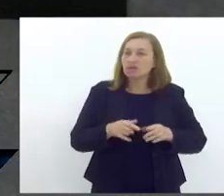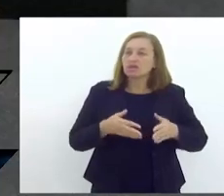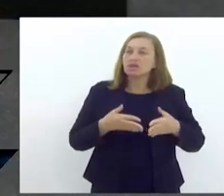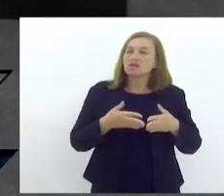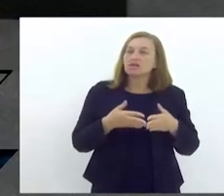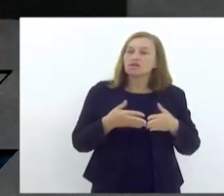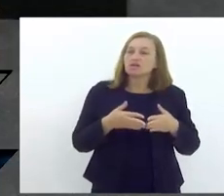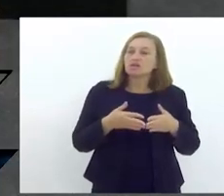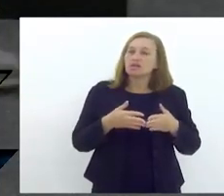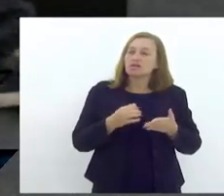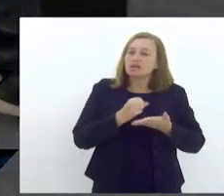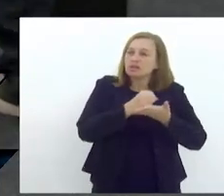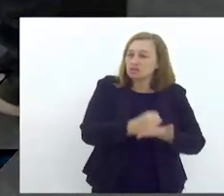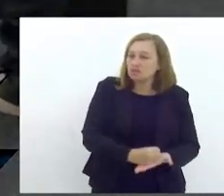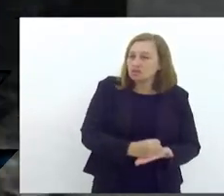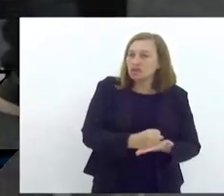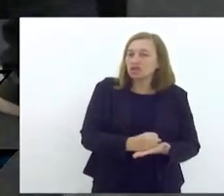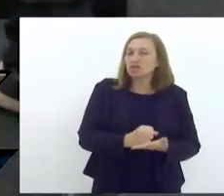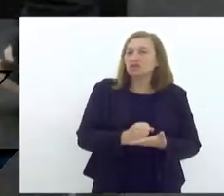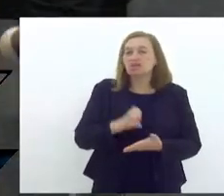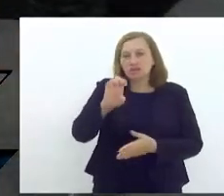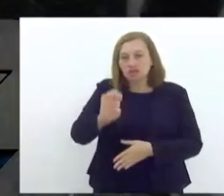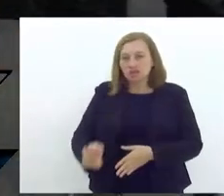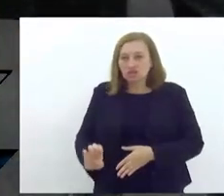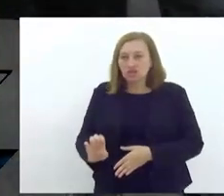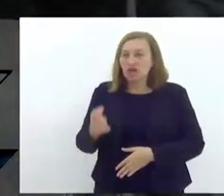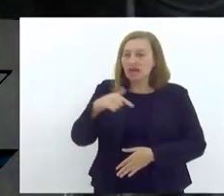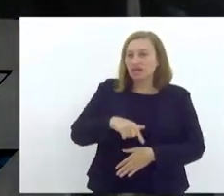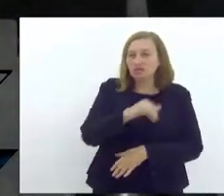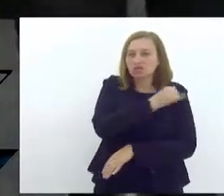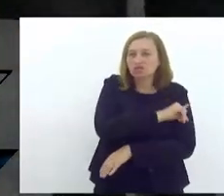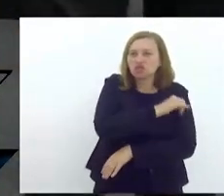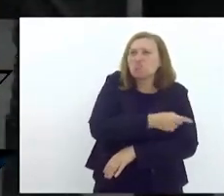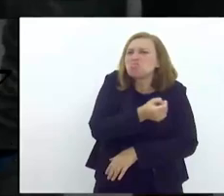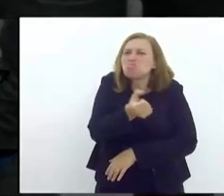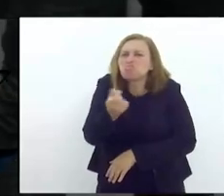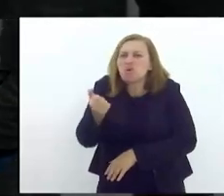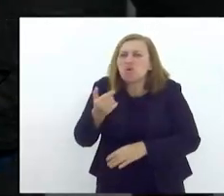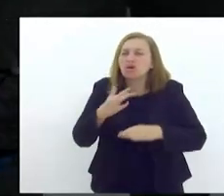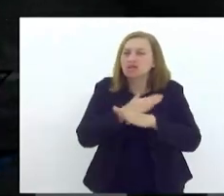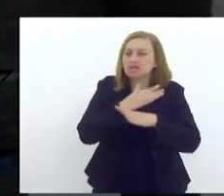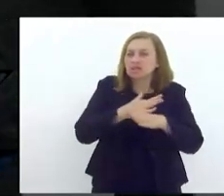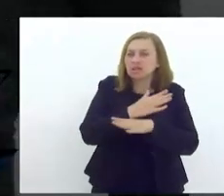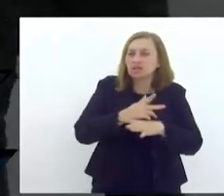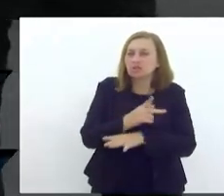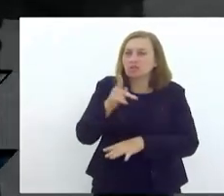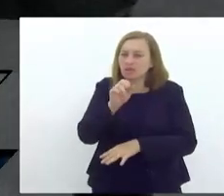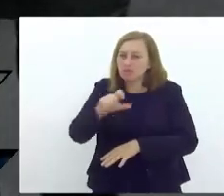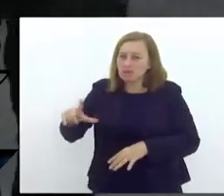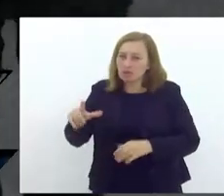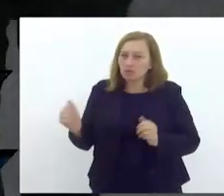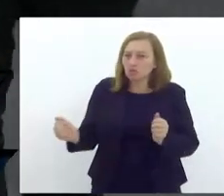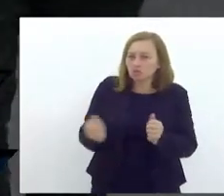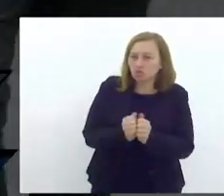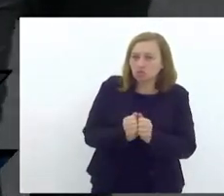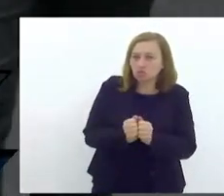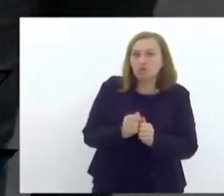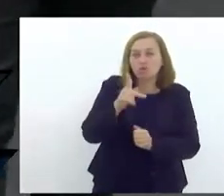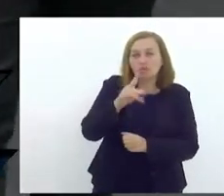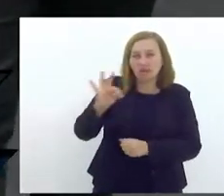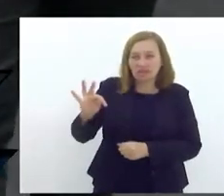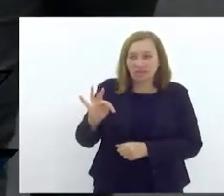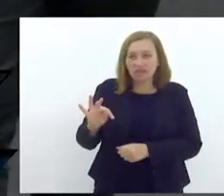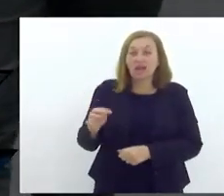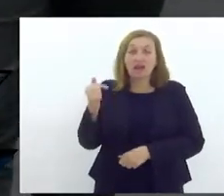e quero dizer que aqui no Rio de Janeiro impunto poucas cidades o pessoal caminhará junto com pt né